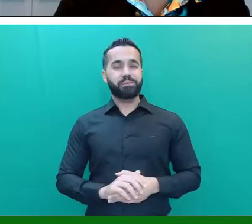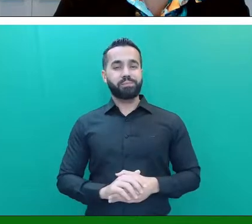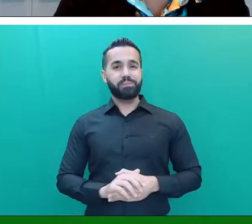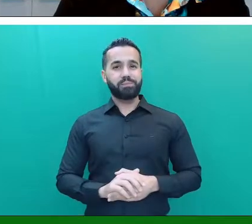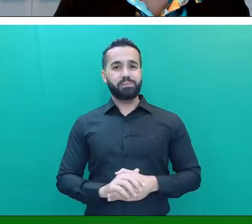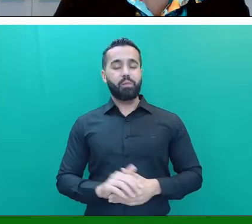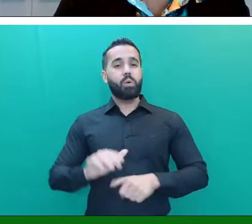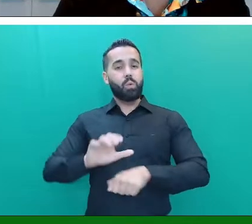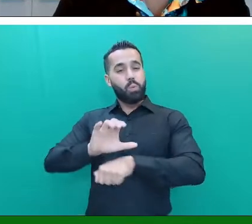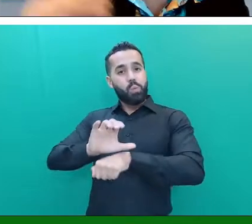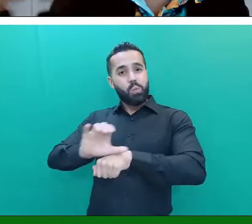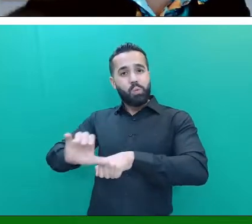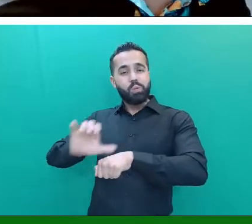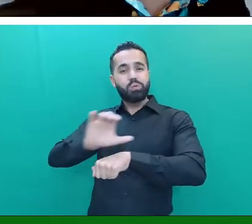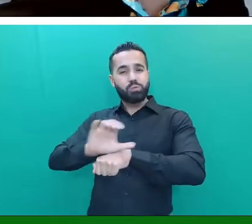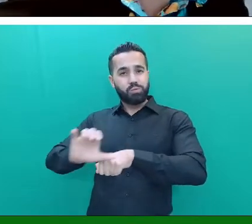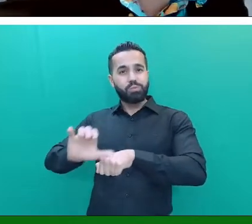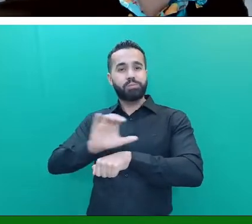um curso.